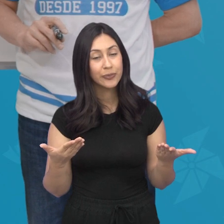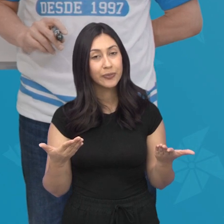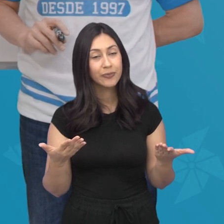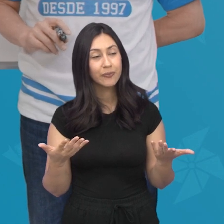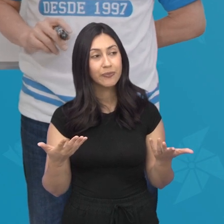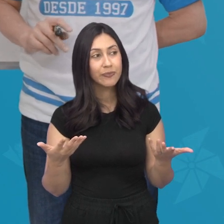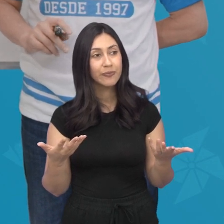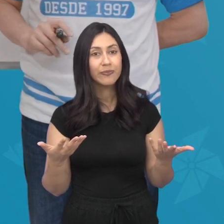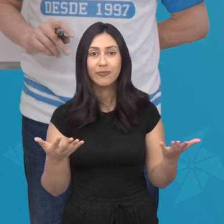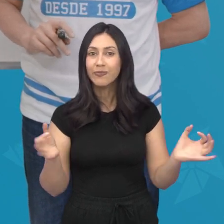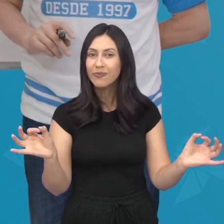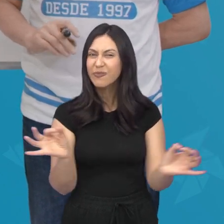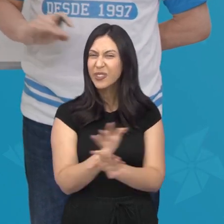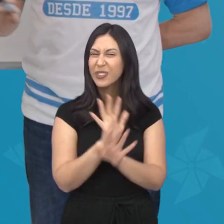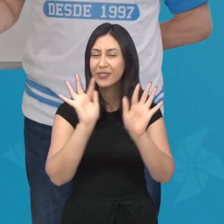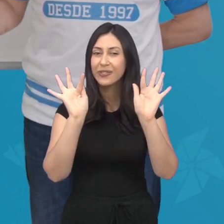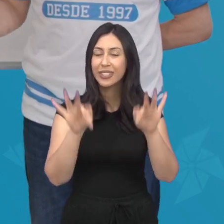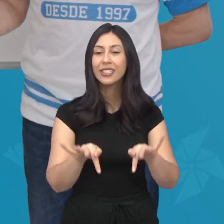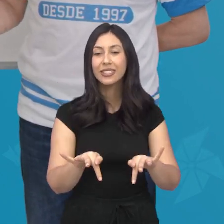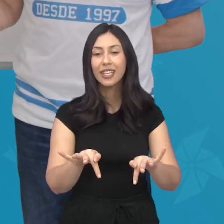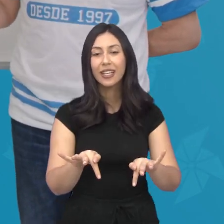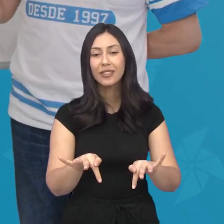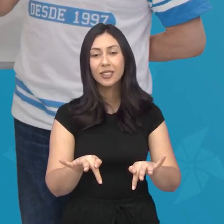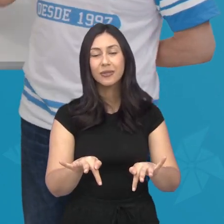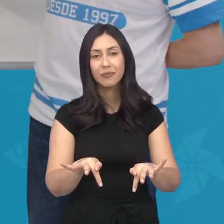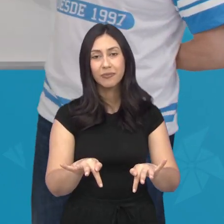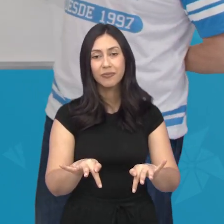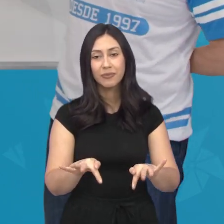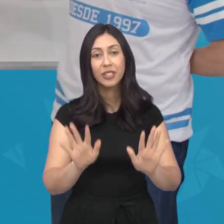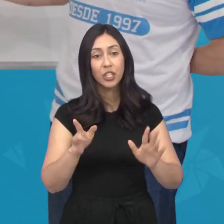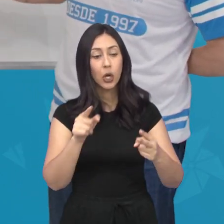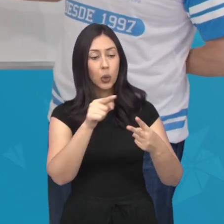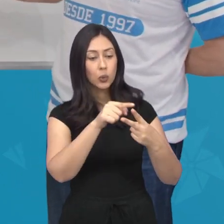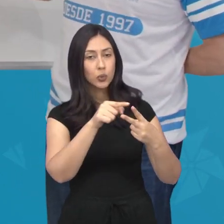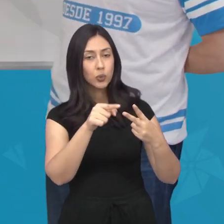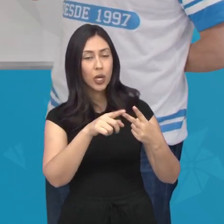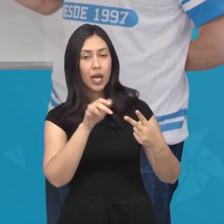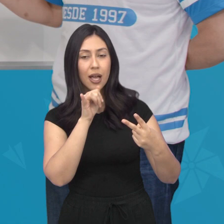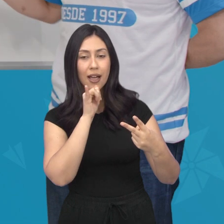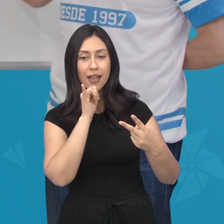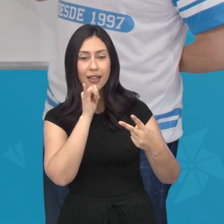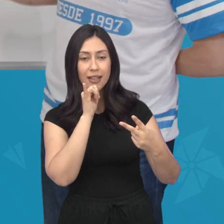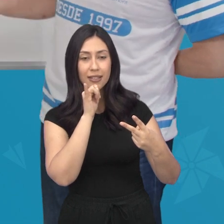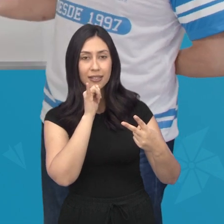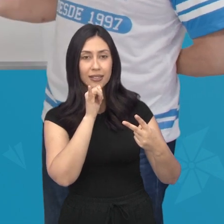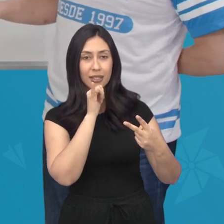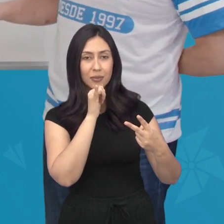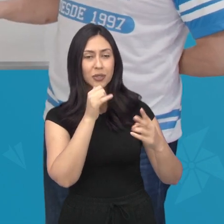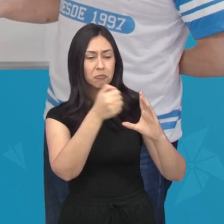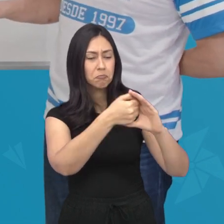hoje vamos encerrar aqui. Acho que os dois exemplos são